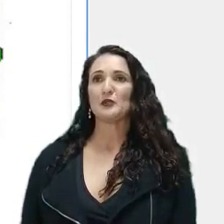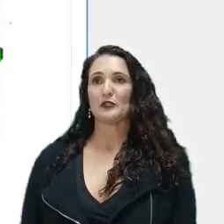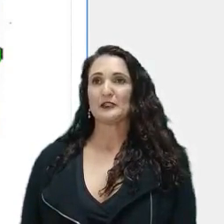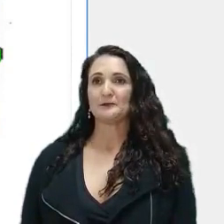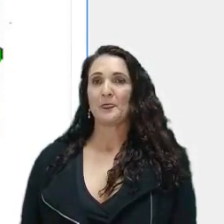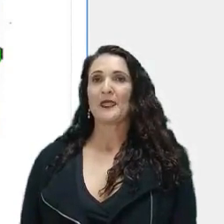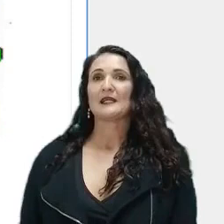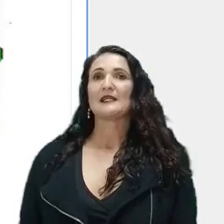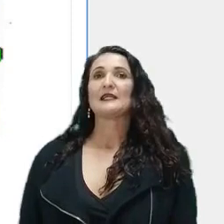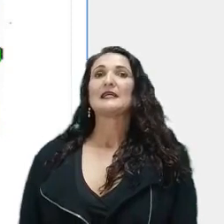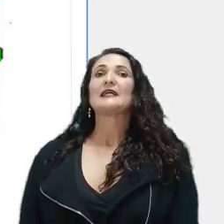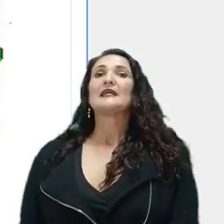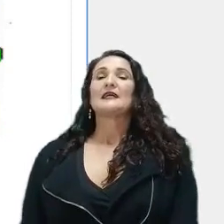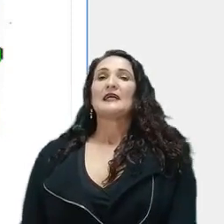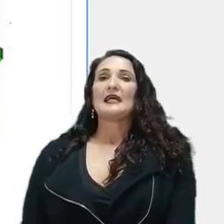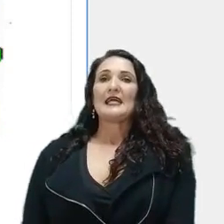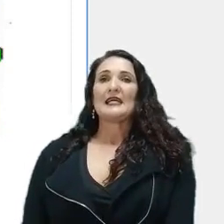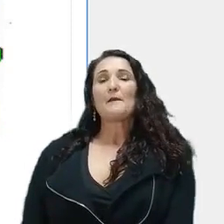do interior.